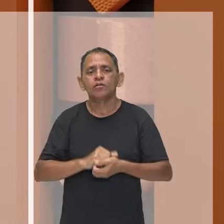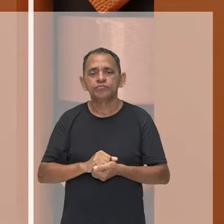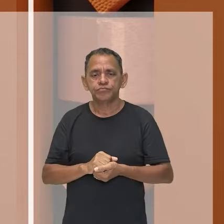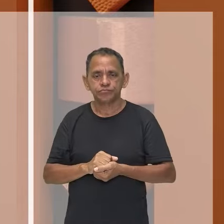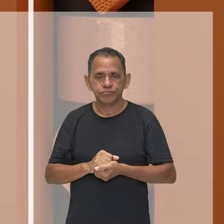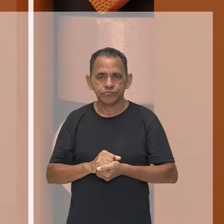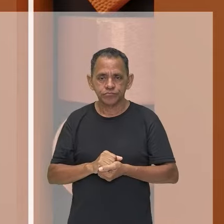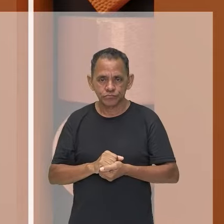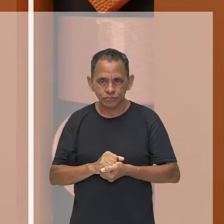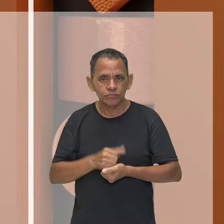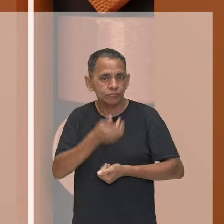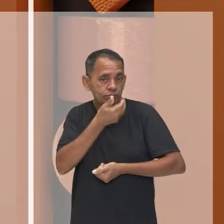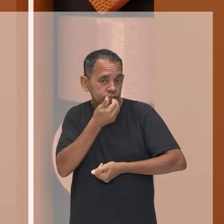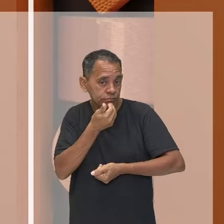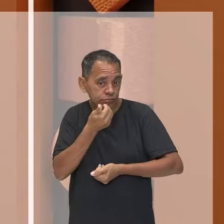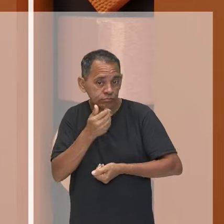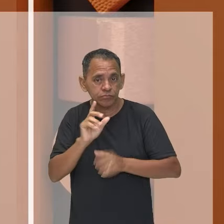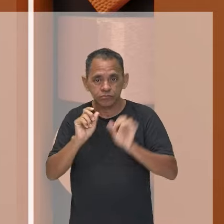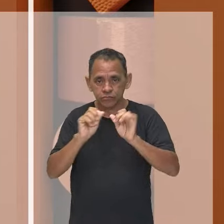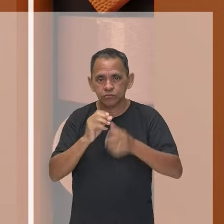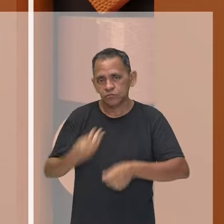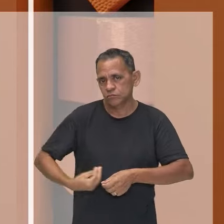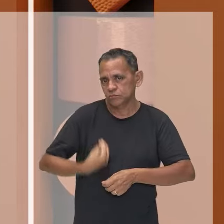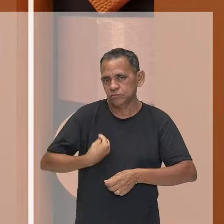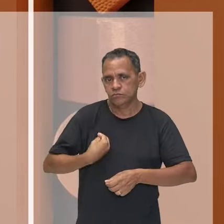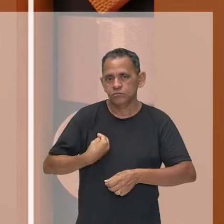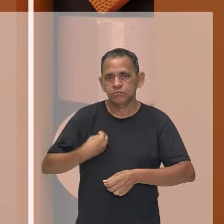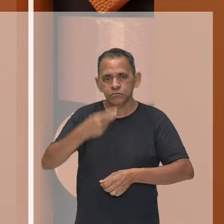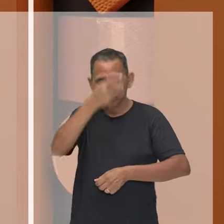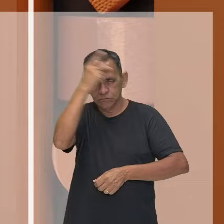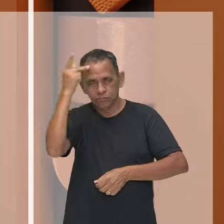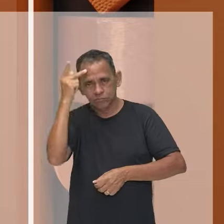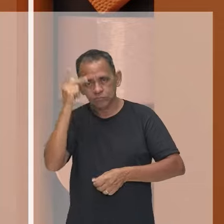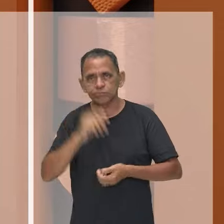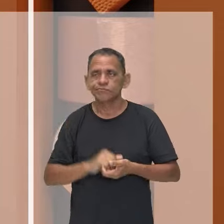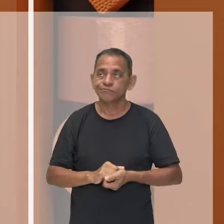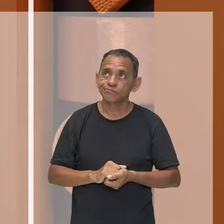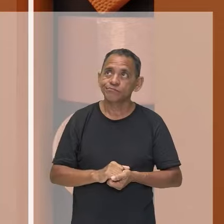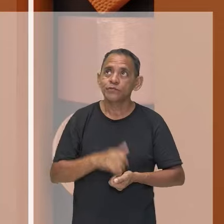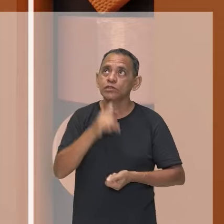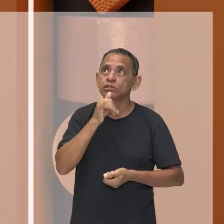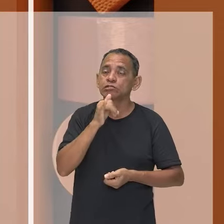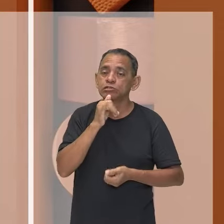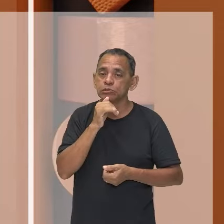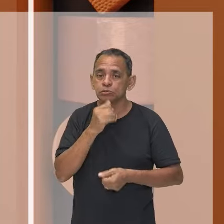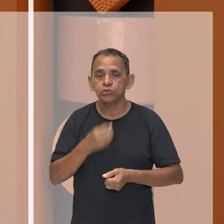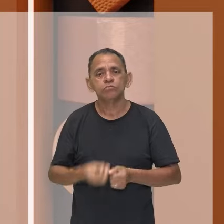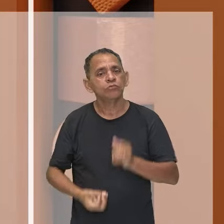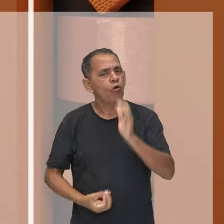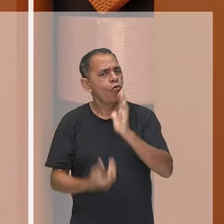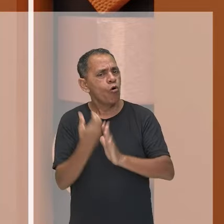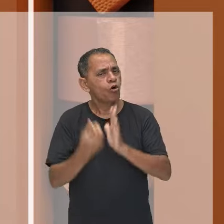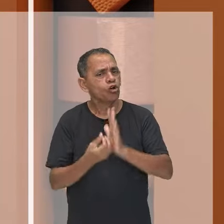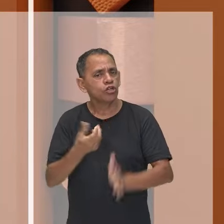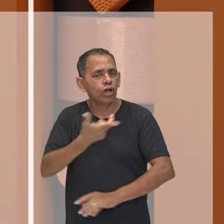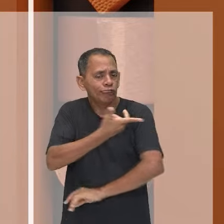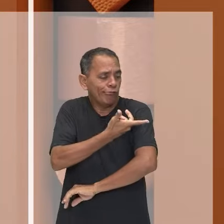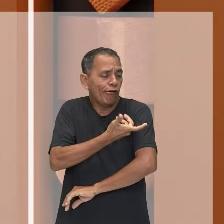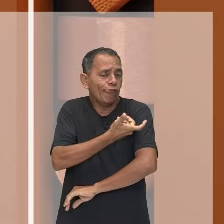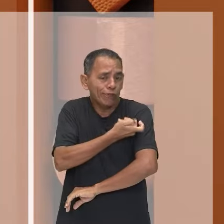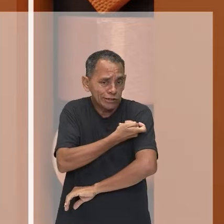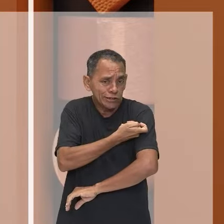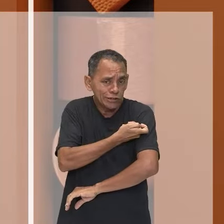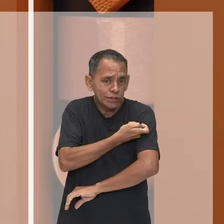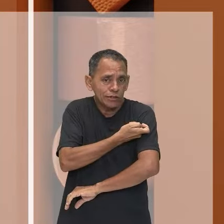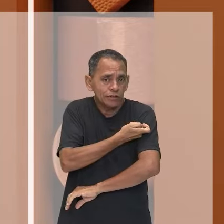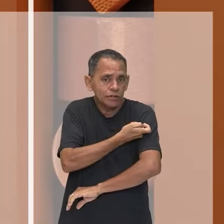para melhorar a vida da pessoa. Vou criar uma vacina. Eu preciso criar uma vacina, porque nós estamos enfrentando uma doença que precisa dessa